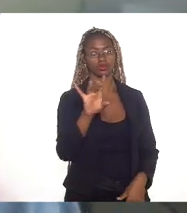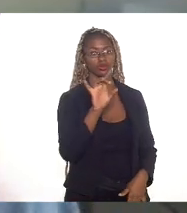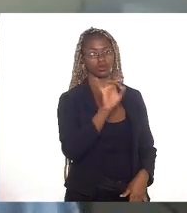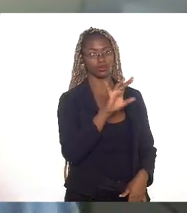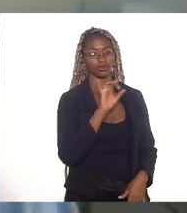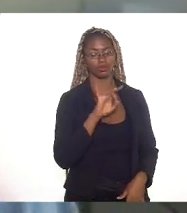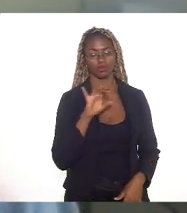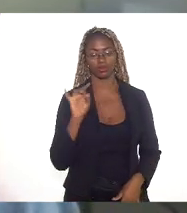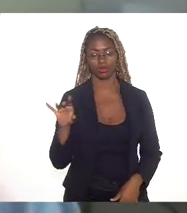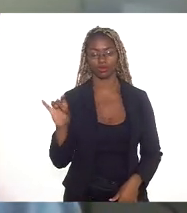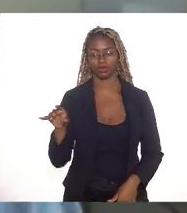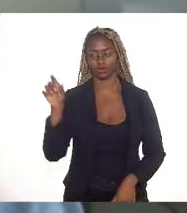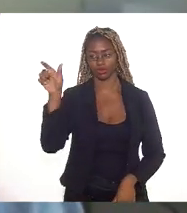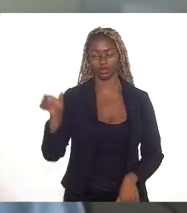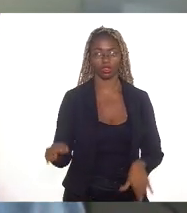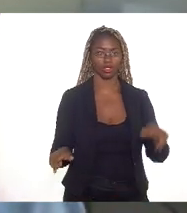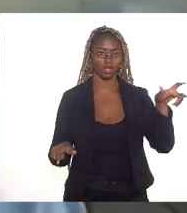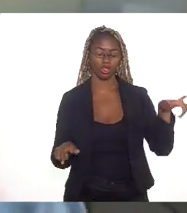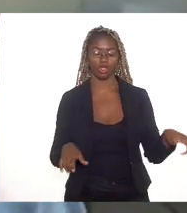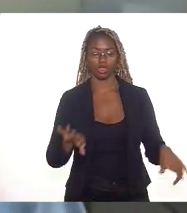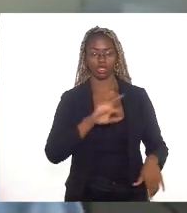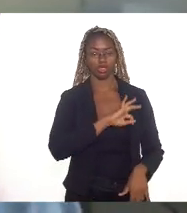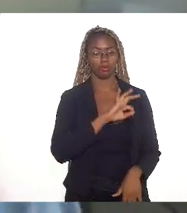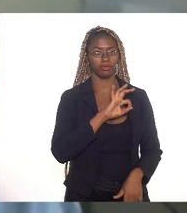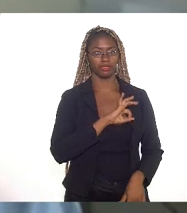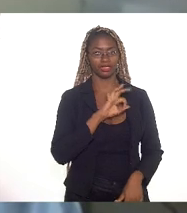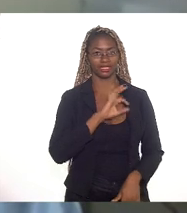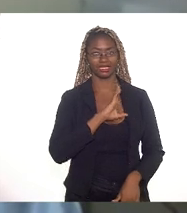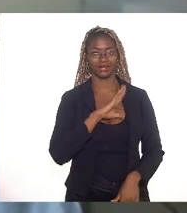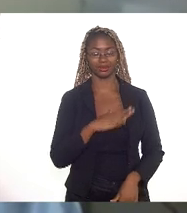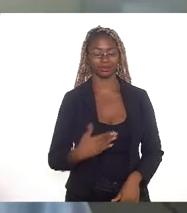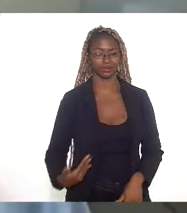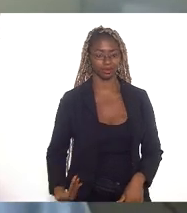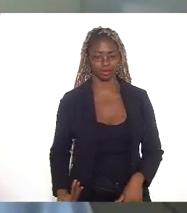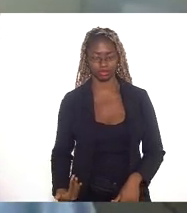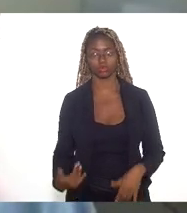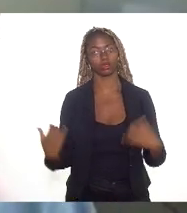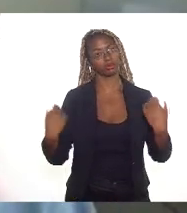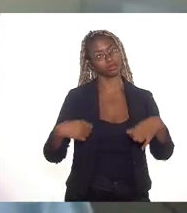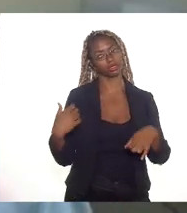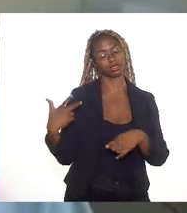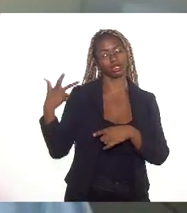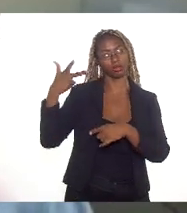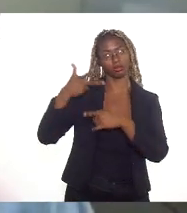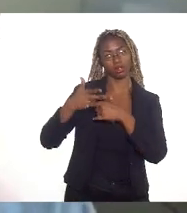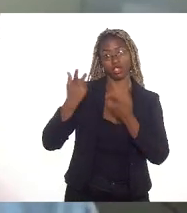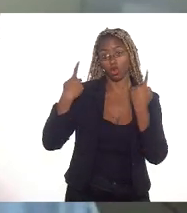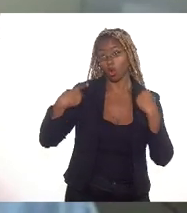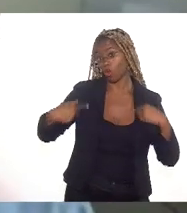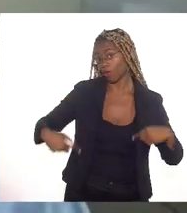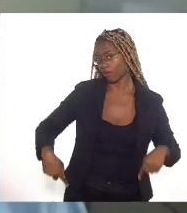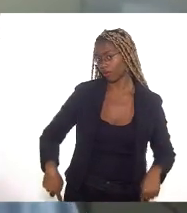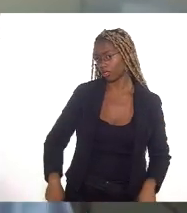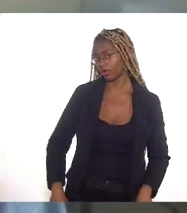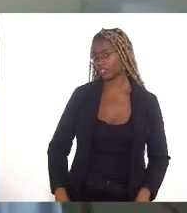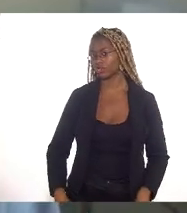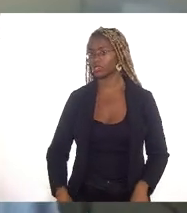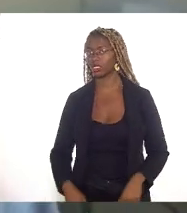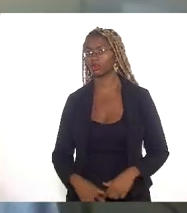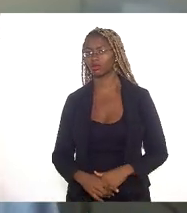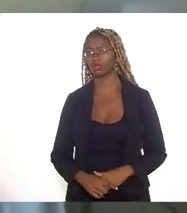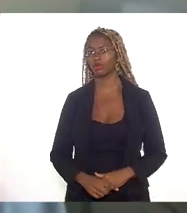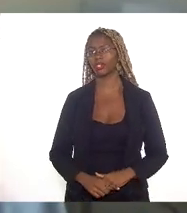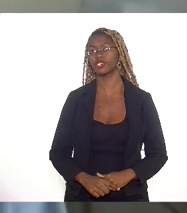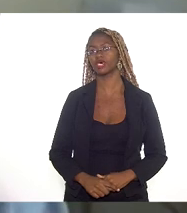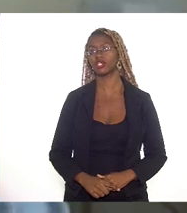individuais dos agentes de segurança pública através de câmeras corporais. Como não